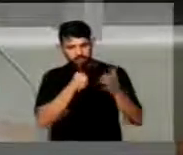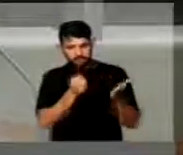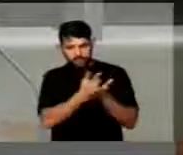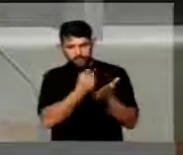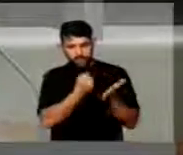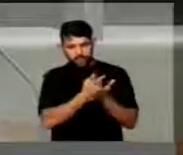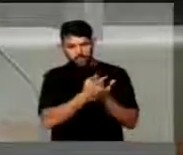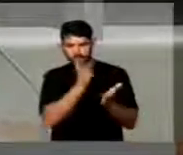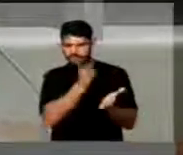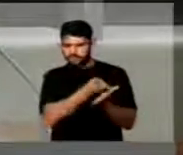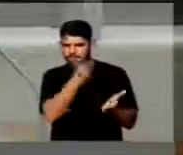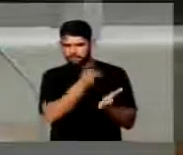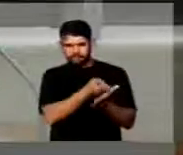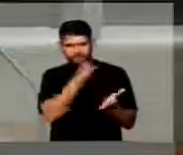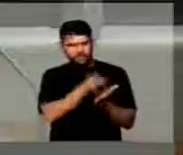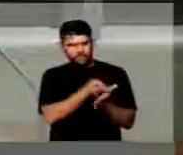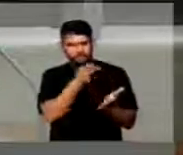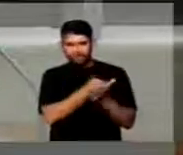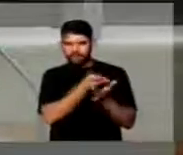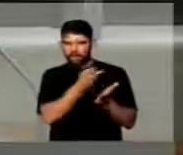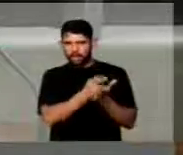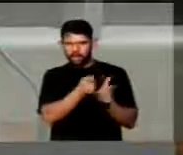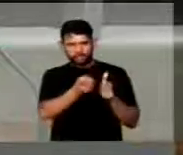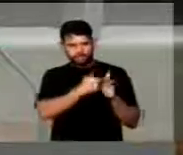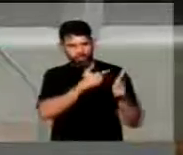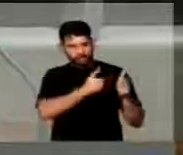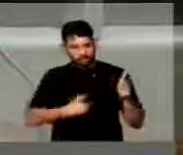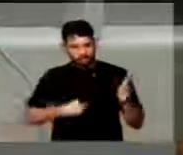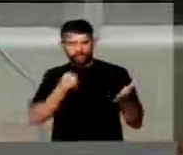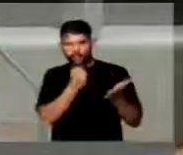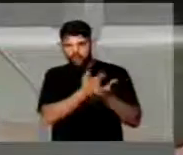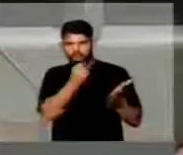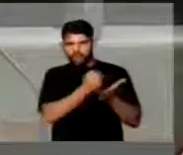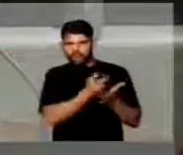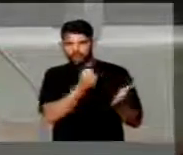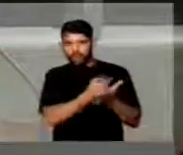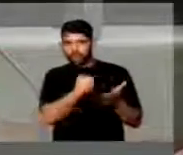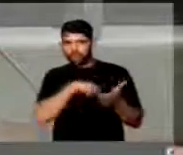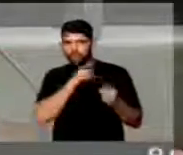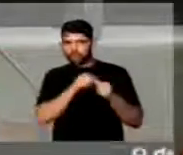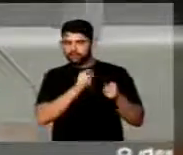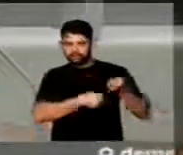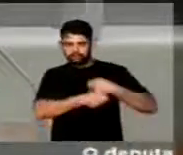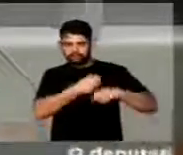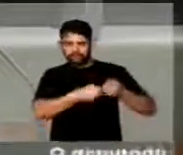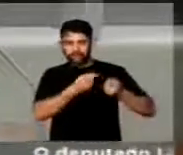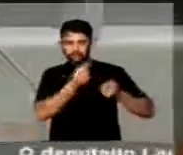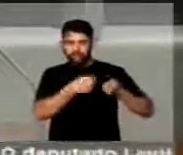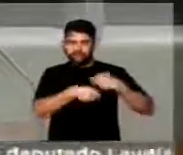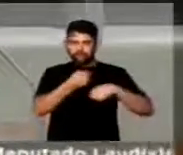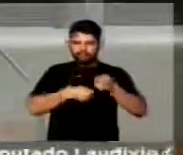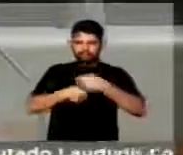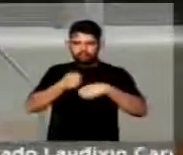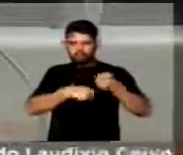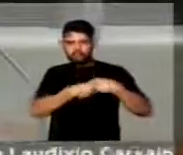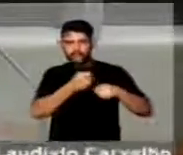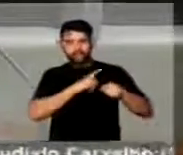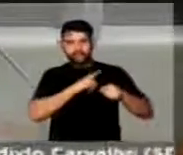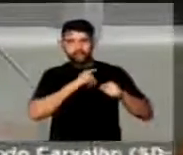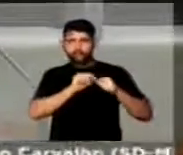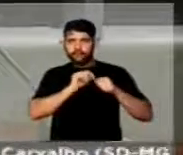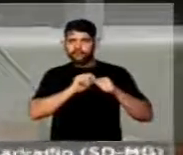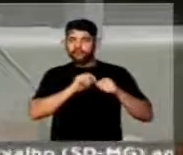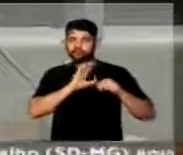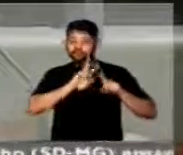pagar religiosamente a dívida pública, nós temos que ter o câmbio flutuante e nós temos que